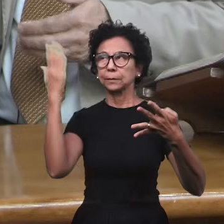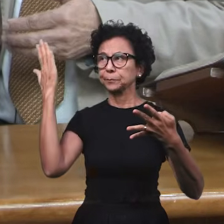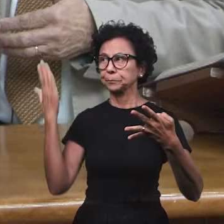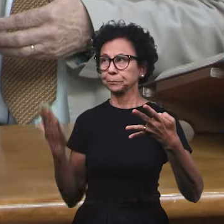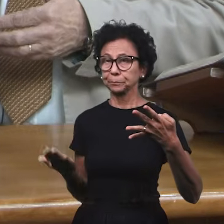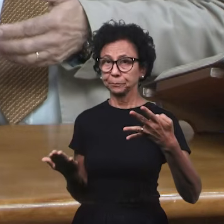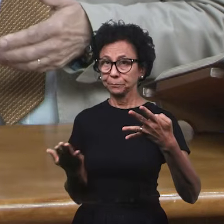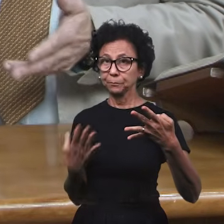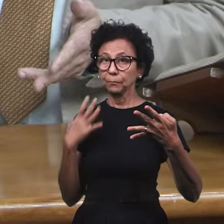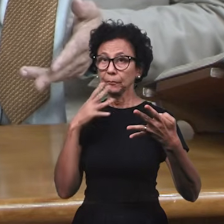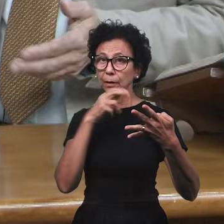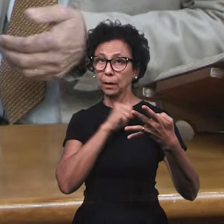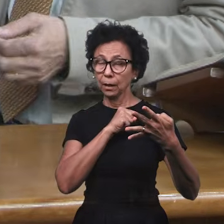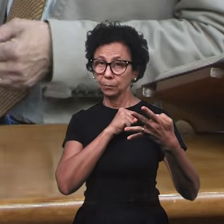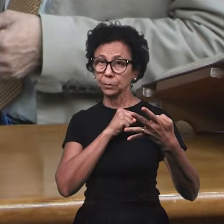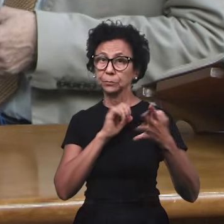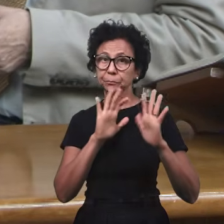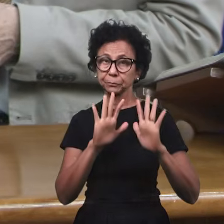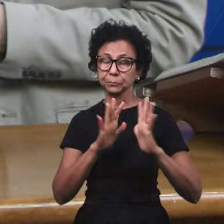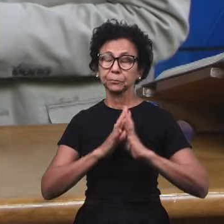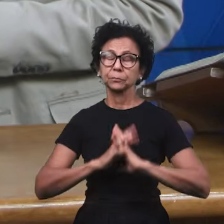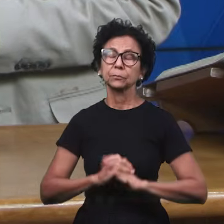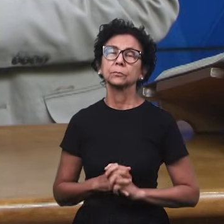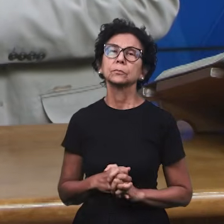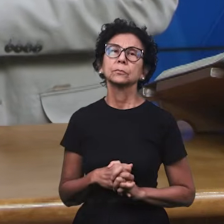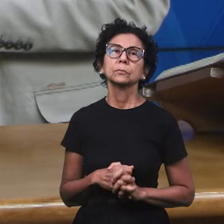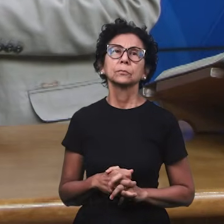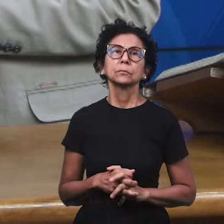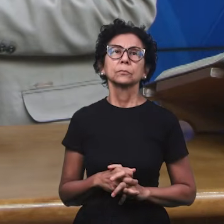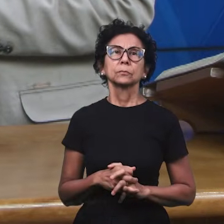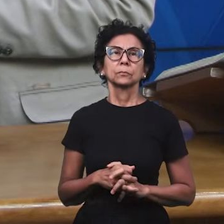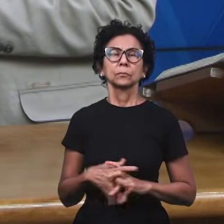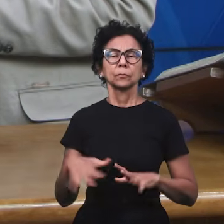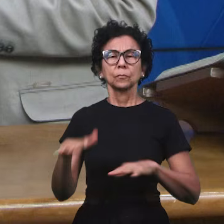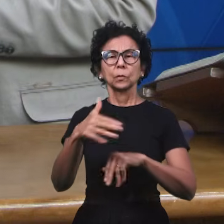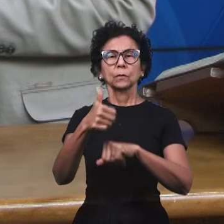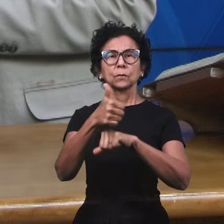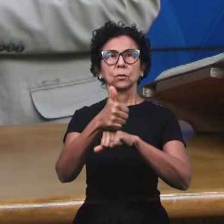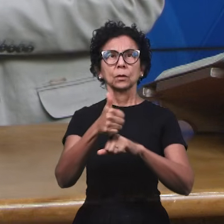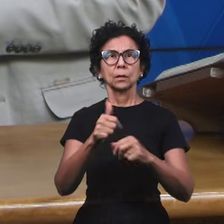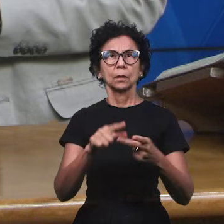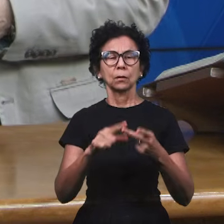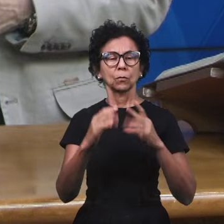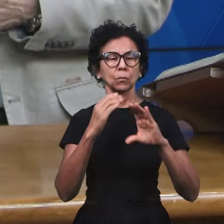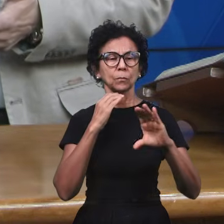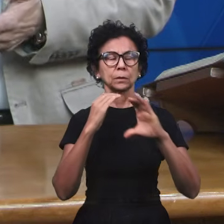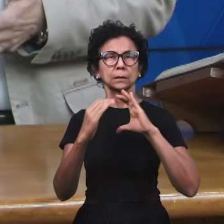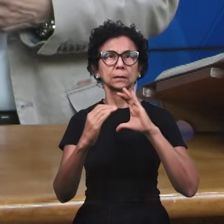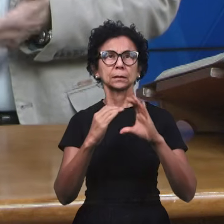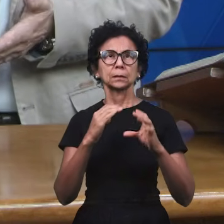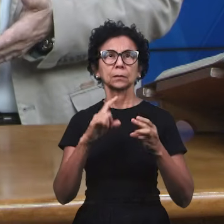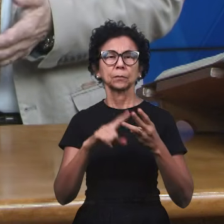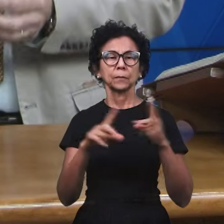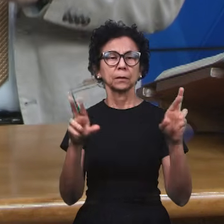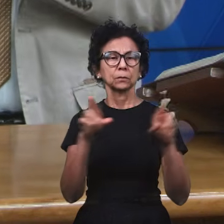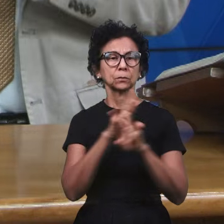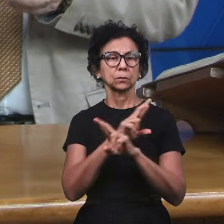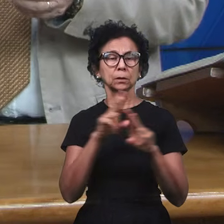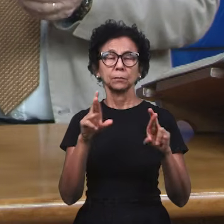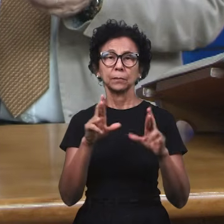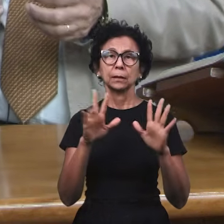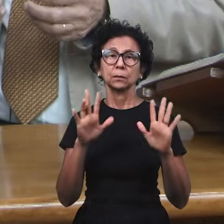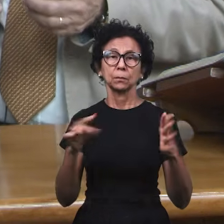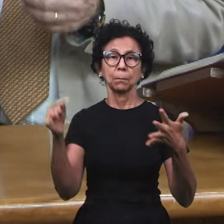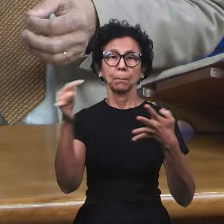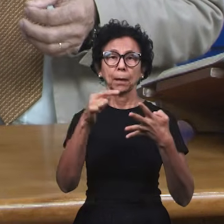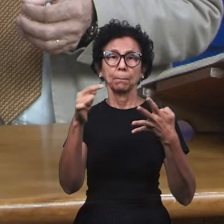rapidamente, porque o tema é muito extenso. Então, primeiro é a postura profissional. Segundo, a comunicação. Terceiro, o relacionamento. São